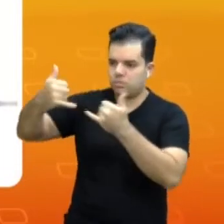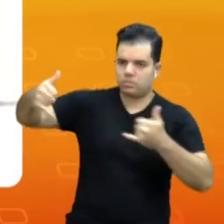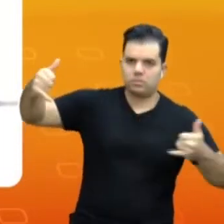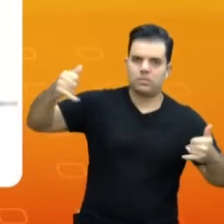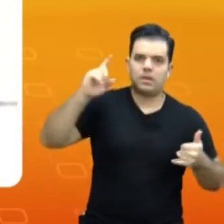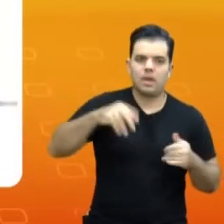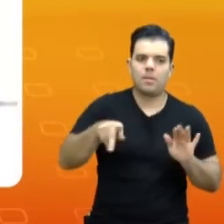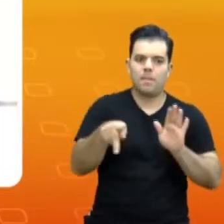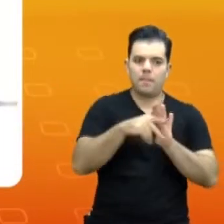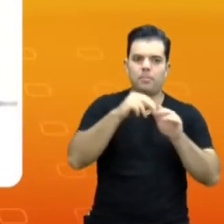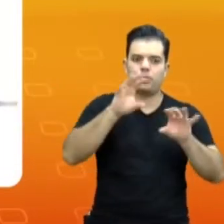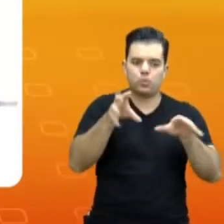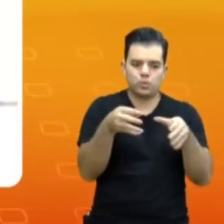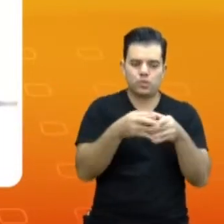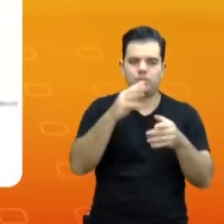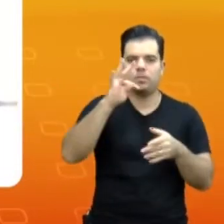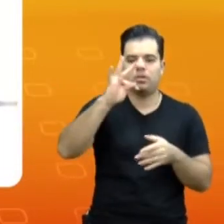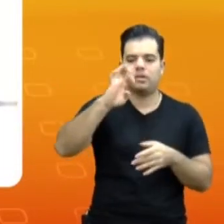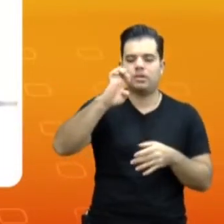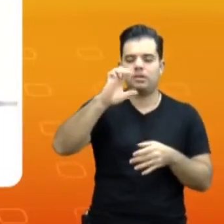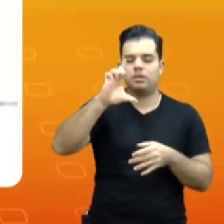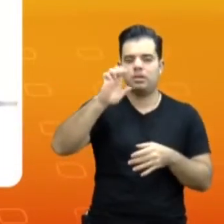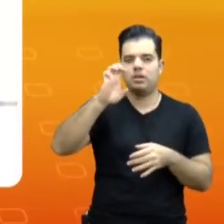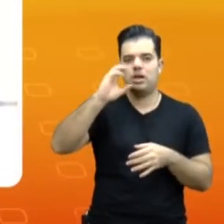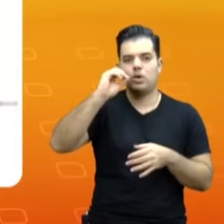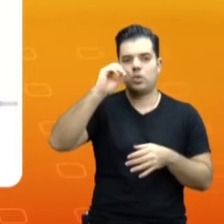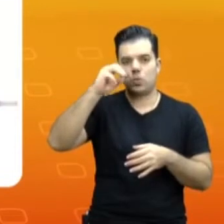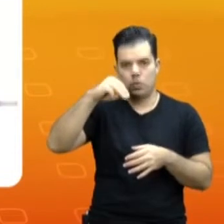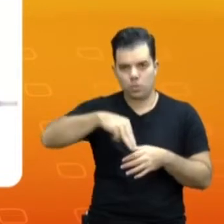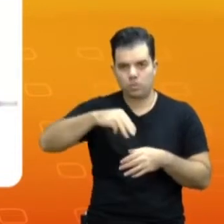telecom, né, dentro